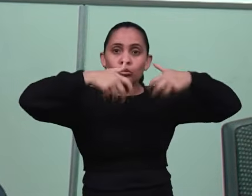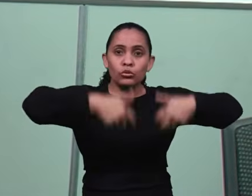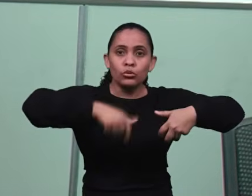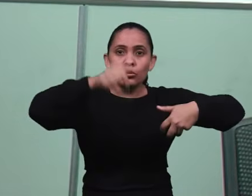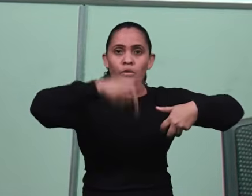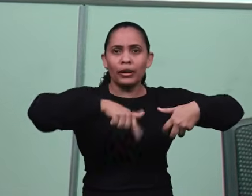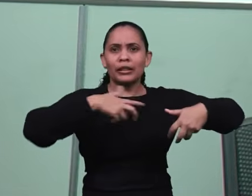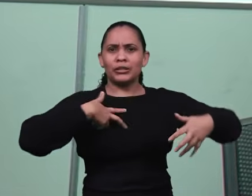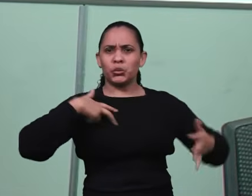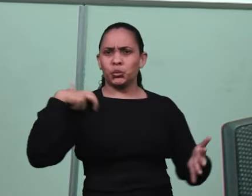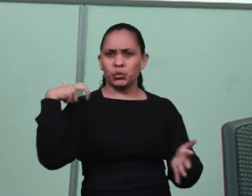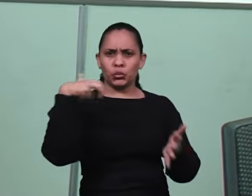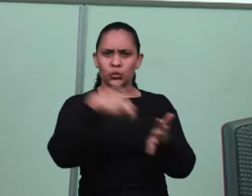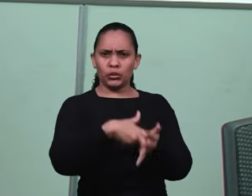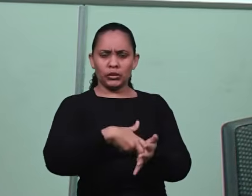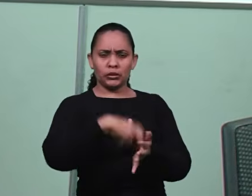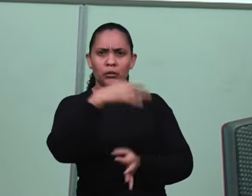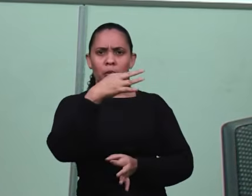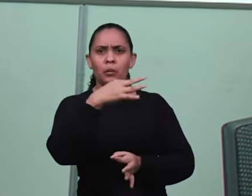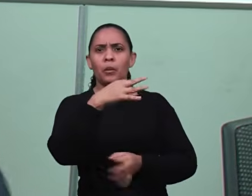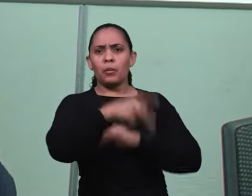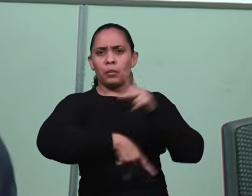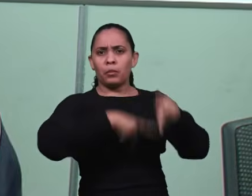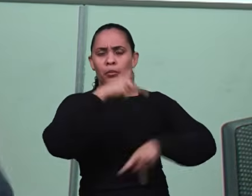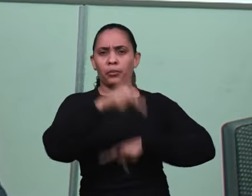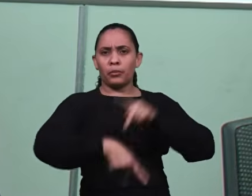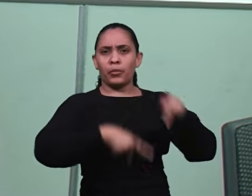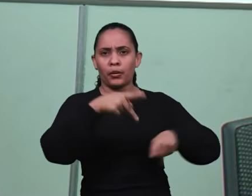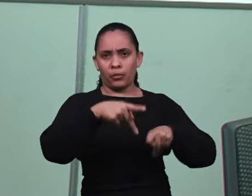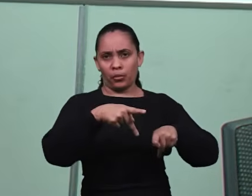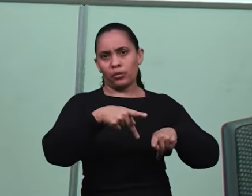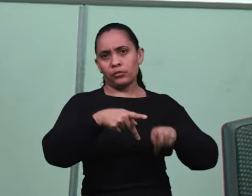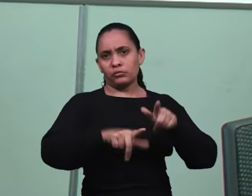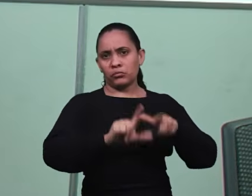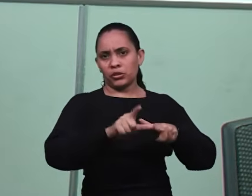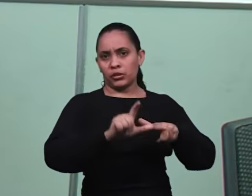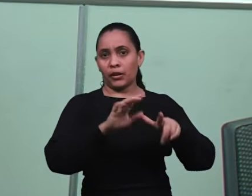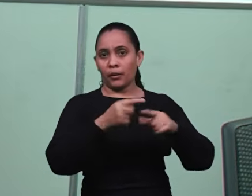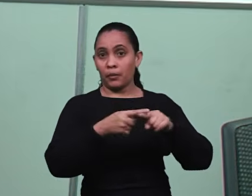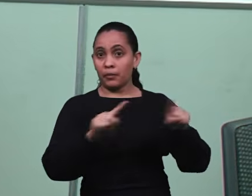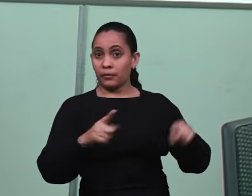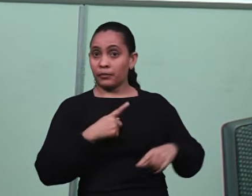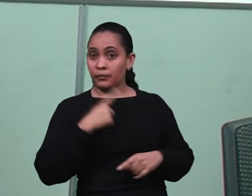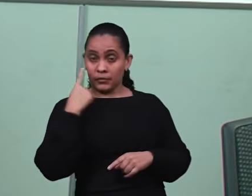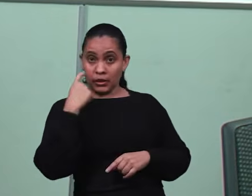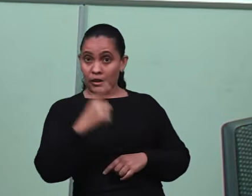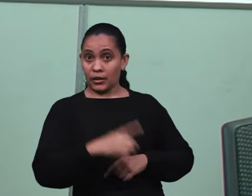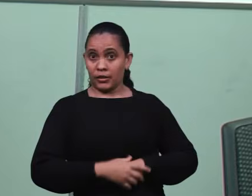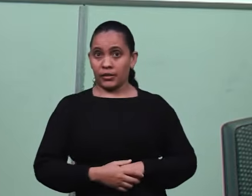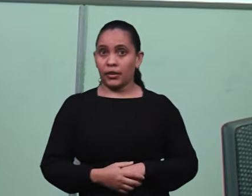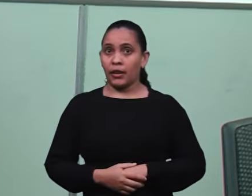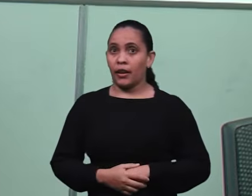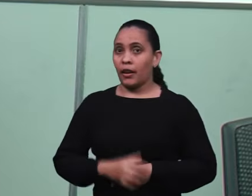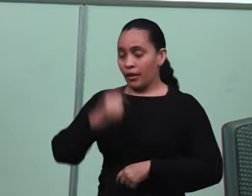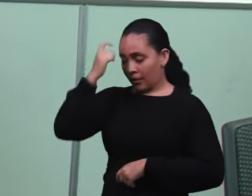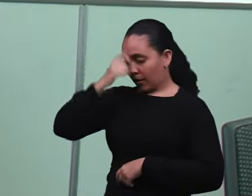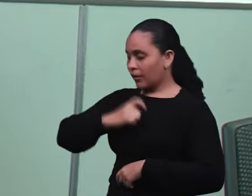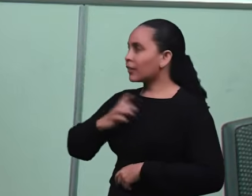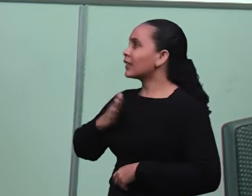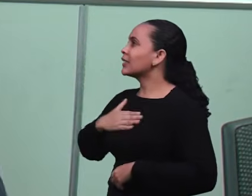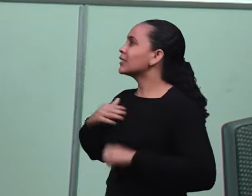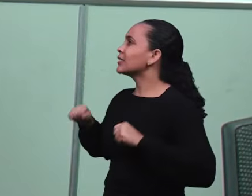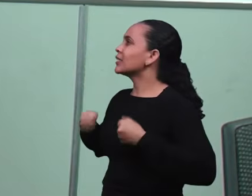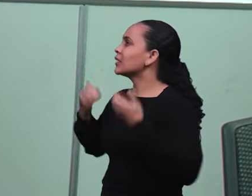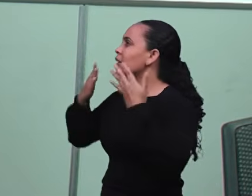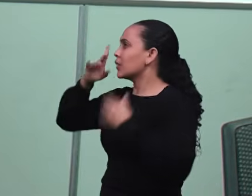Israel estava ali sob uma sentença, e jejuem, e perecendo pereço, né? Ou seja, ela